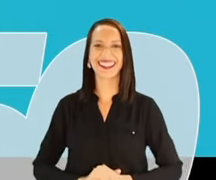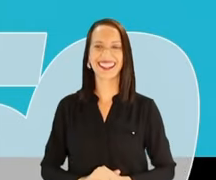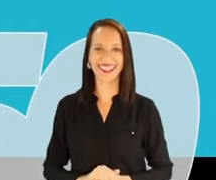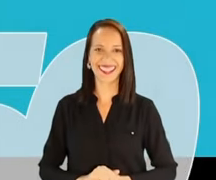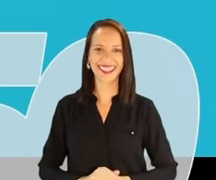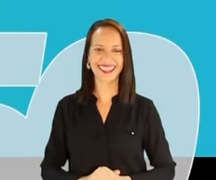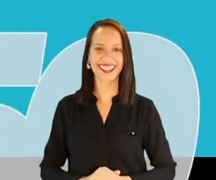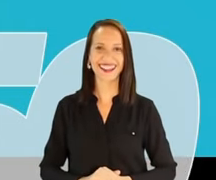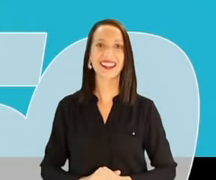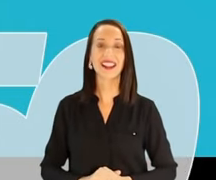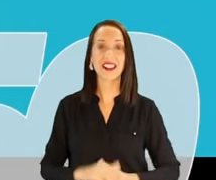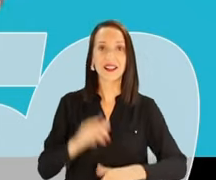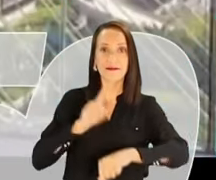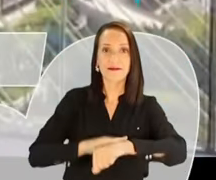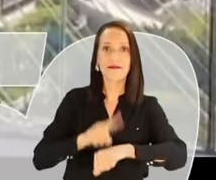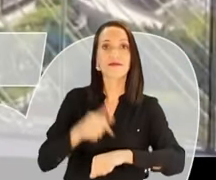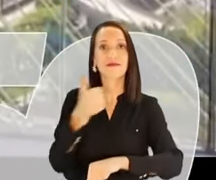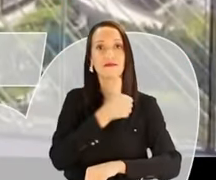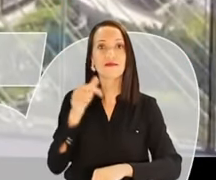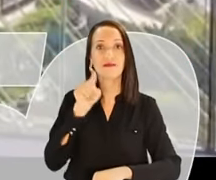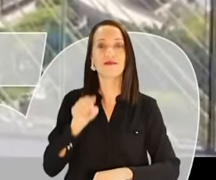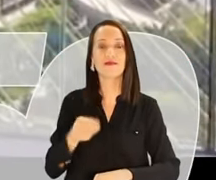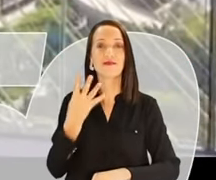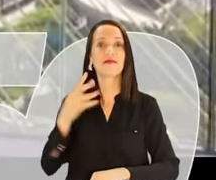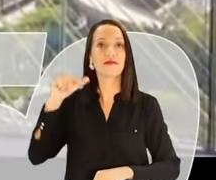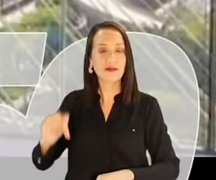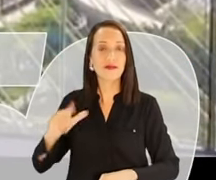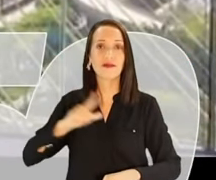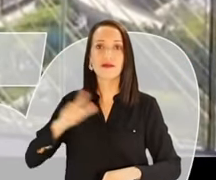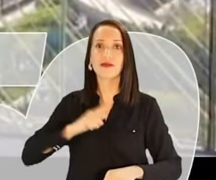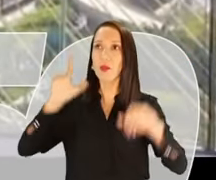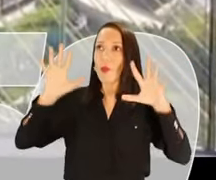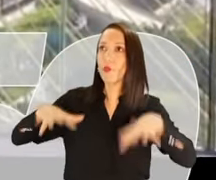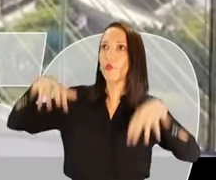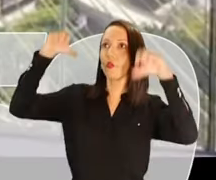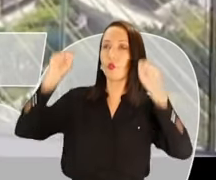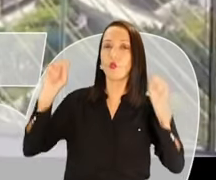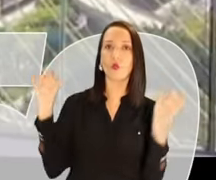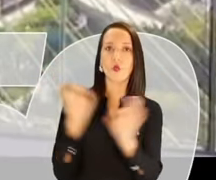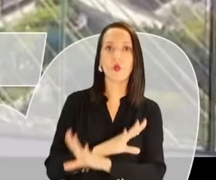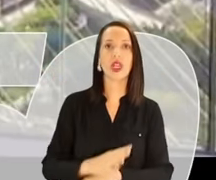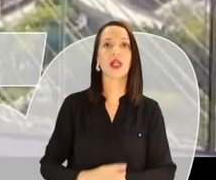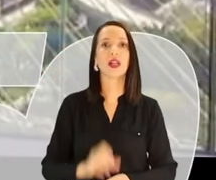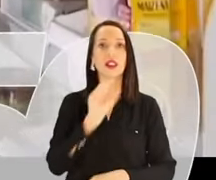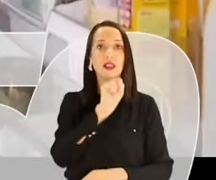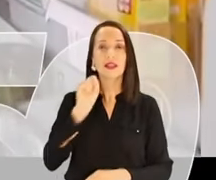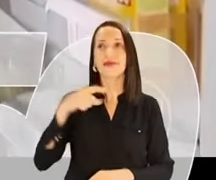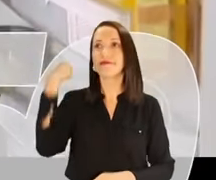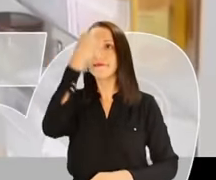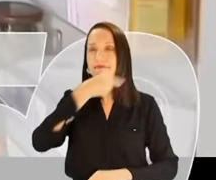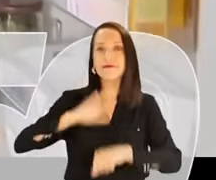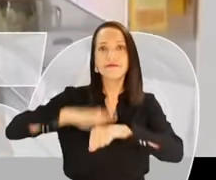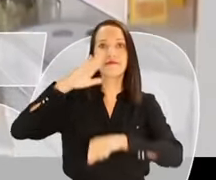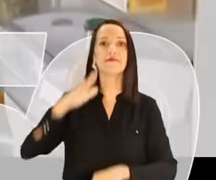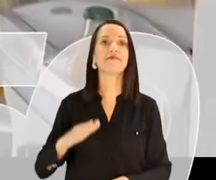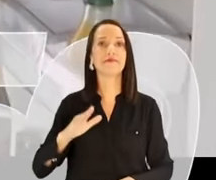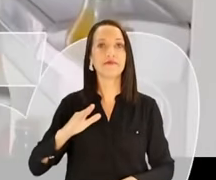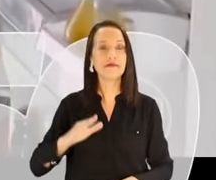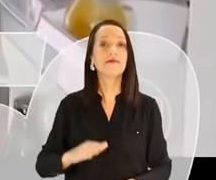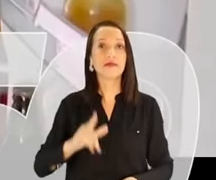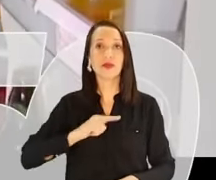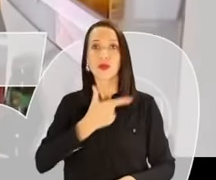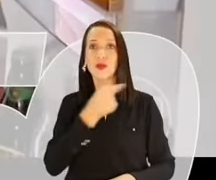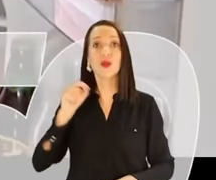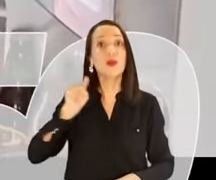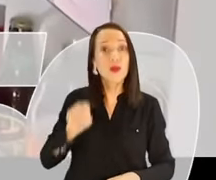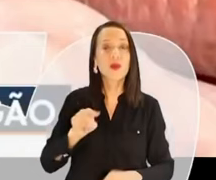Boulos 50! 2 horas 47 minutos, o apagão em São Paulo completa 88 horas. Mais de 200 mil